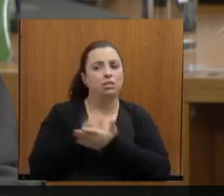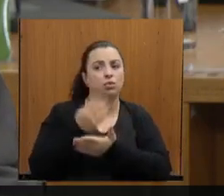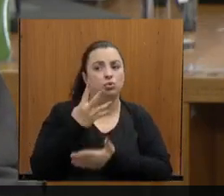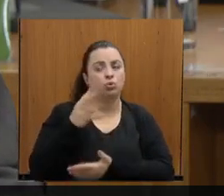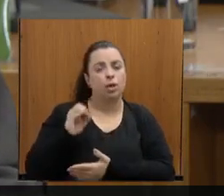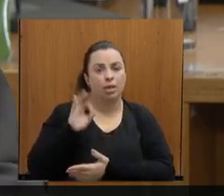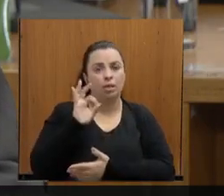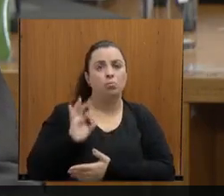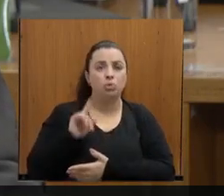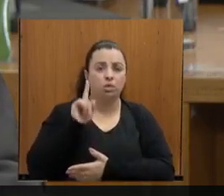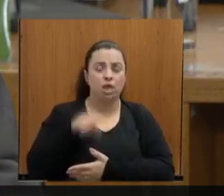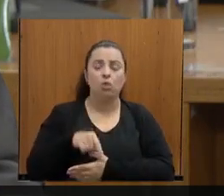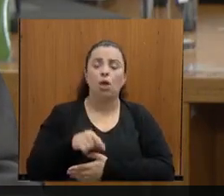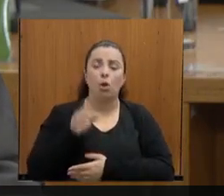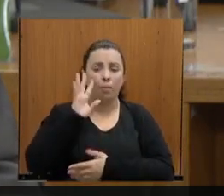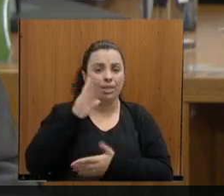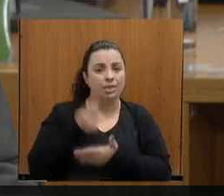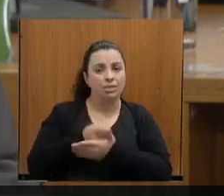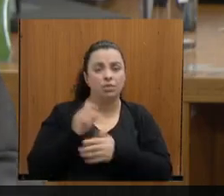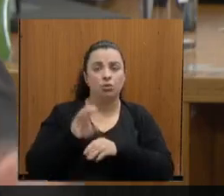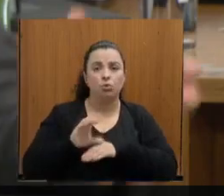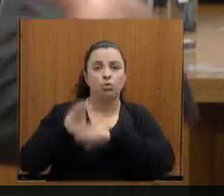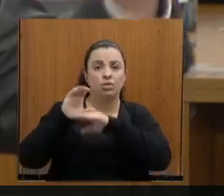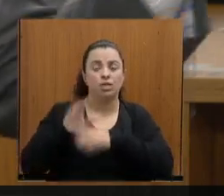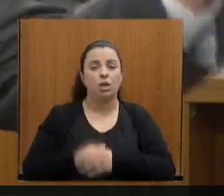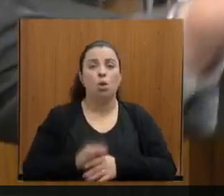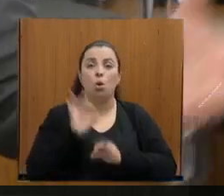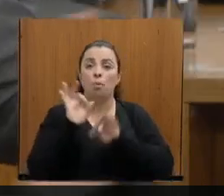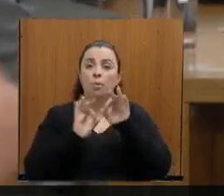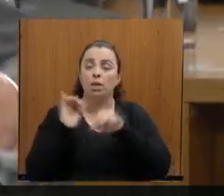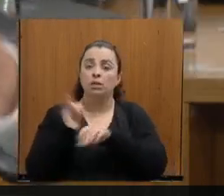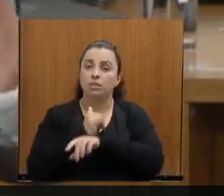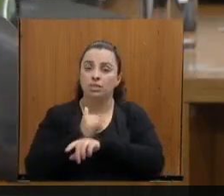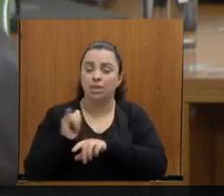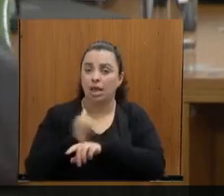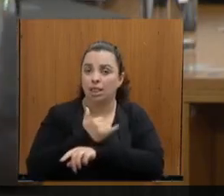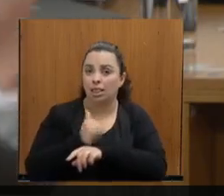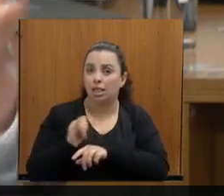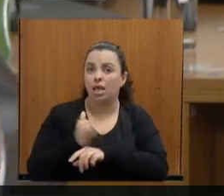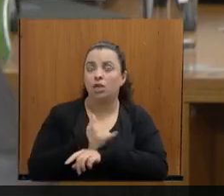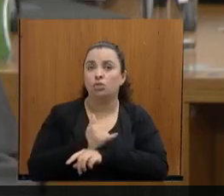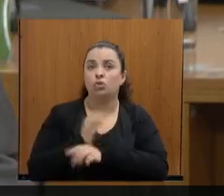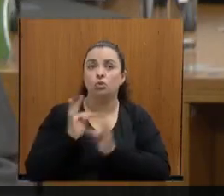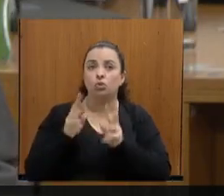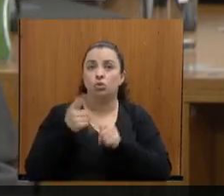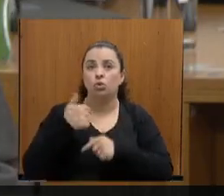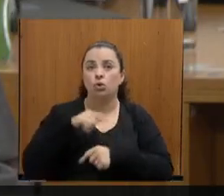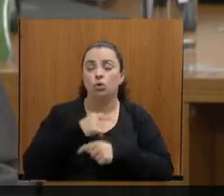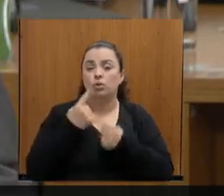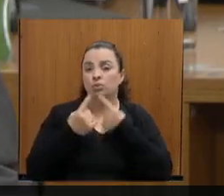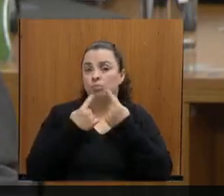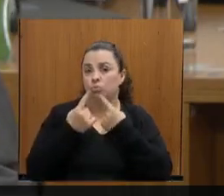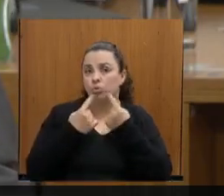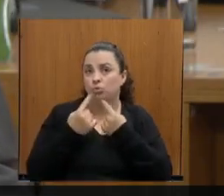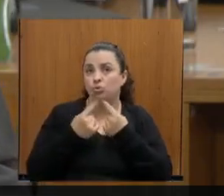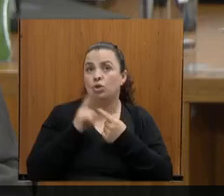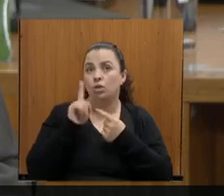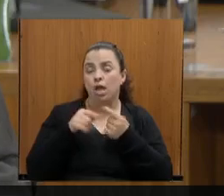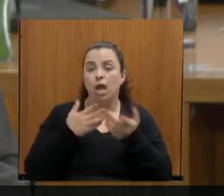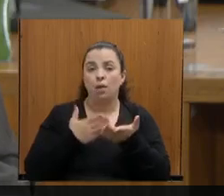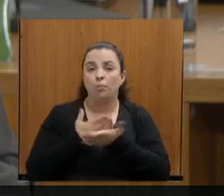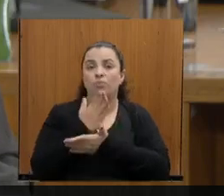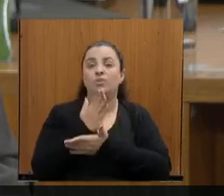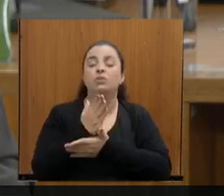segue válida a decisão do plano estratégico Instituto que nós temos discutido aqui exatamente a